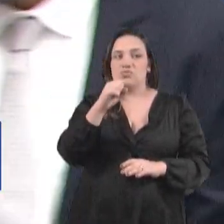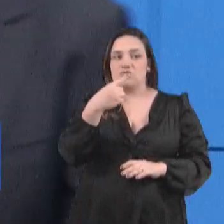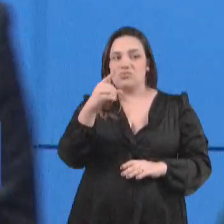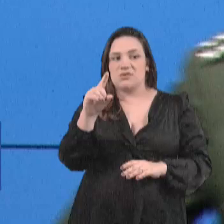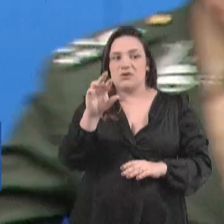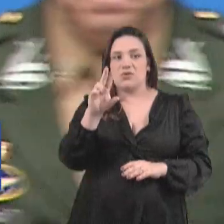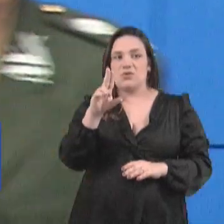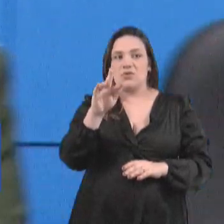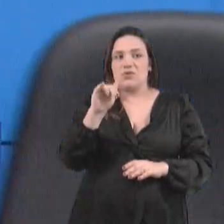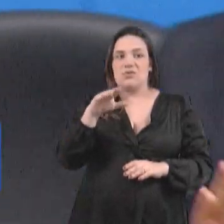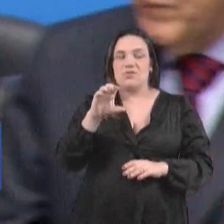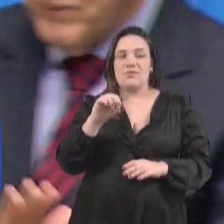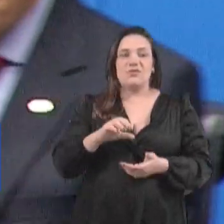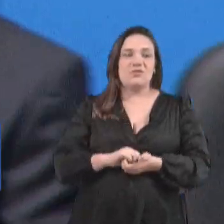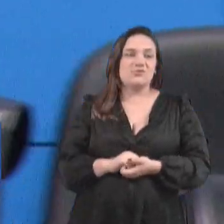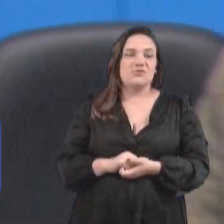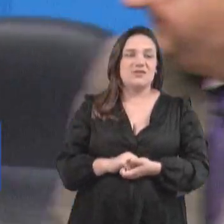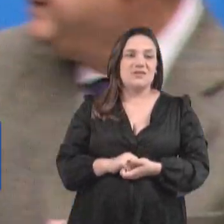da Paz.